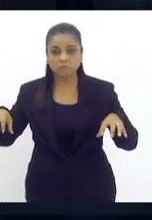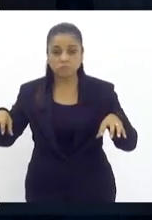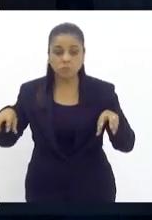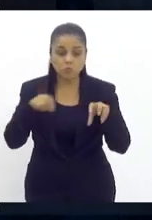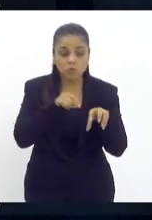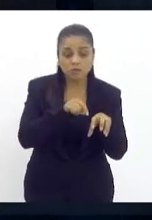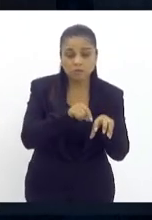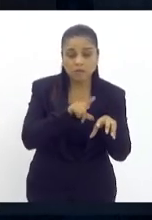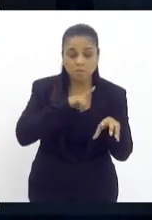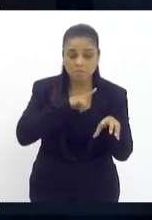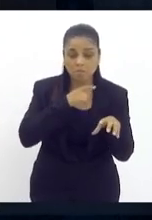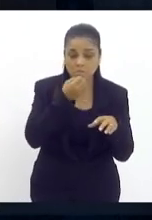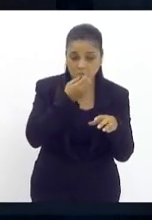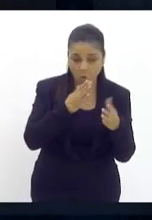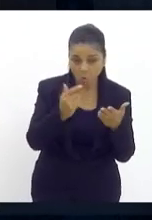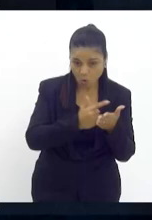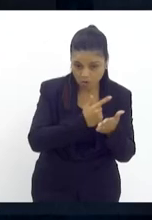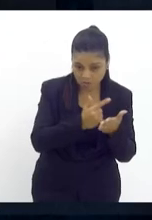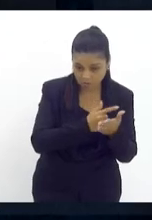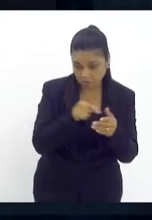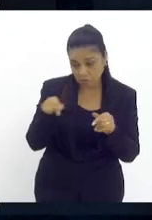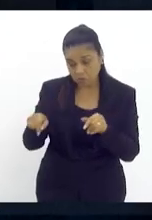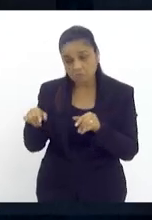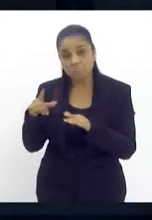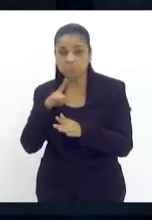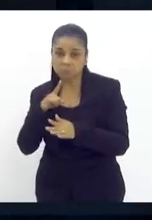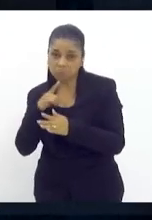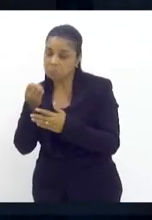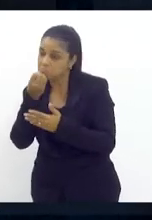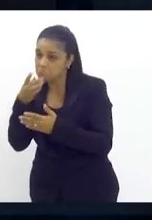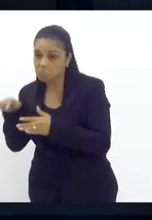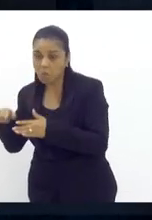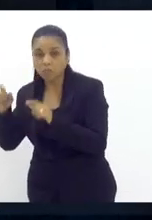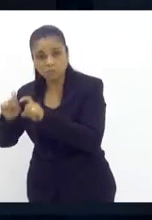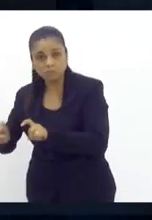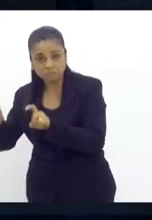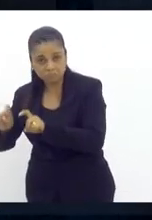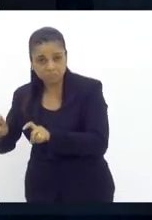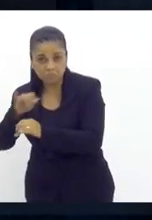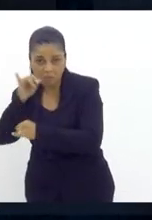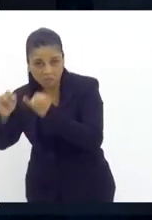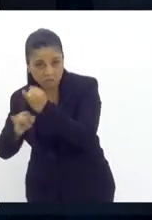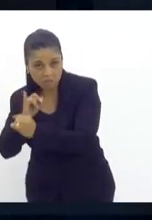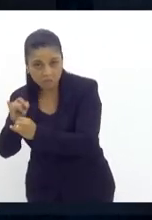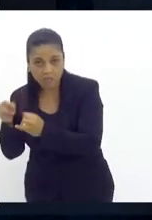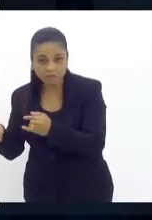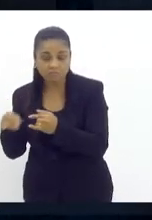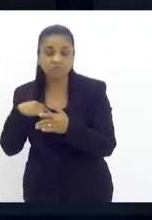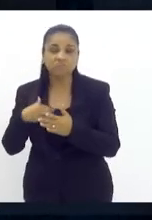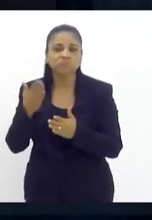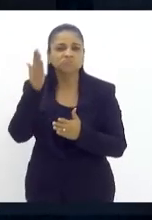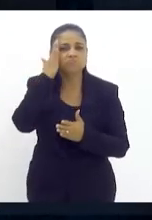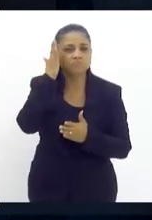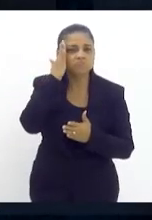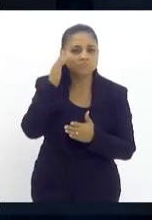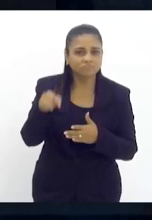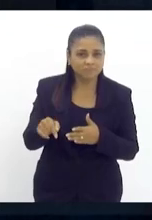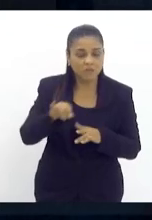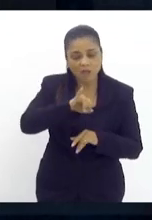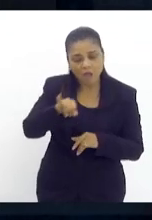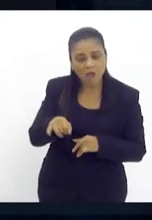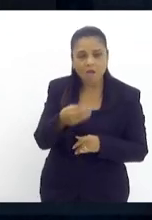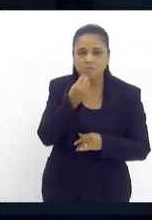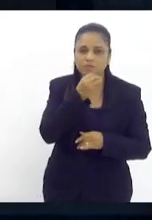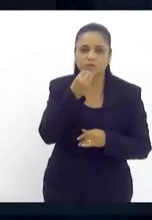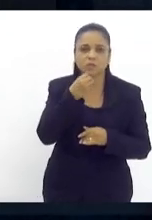bom em cada uma dessas realidades. Né, aproveitar as sabedorias